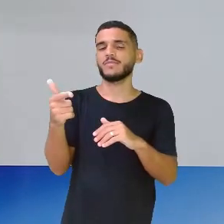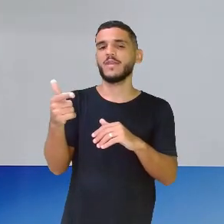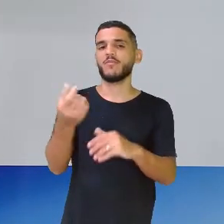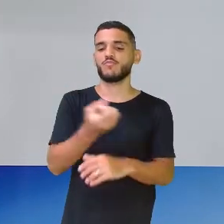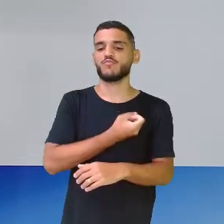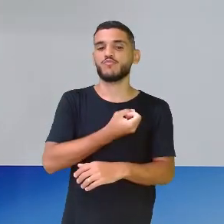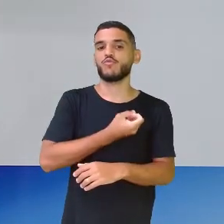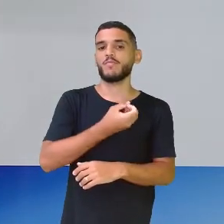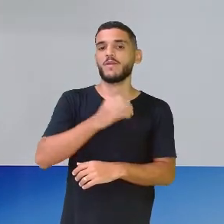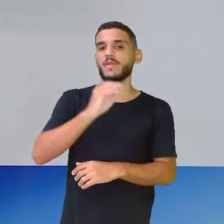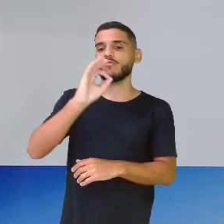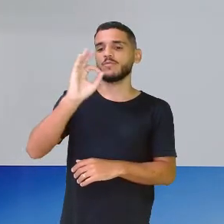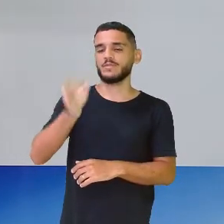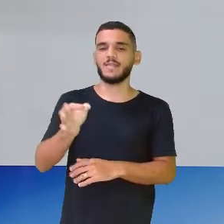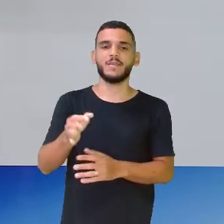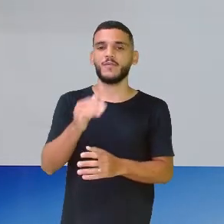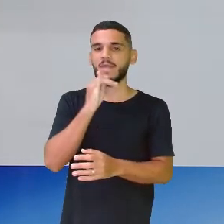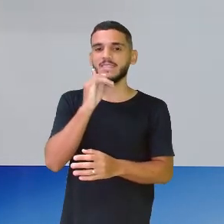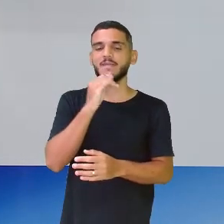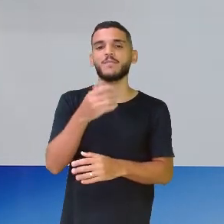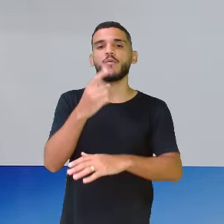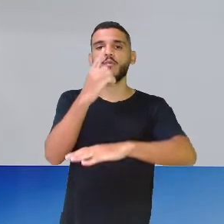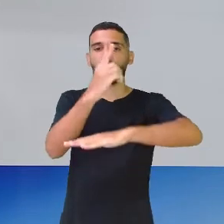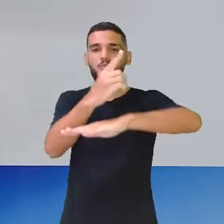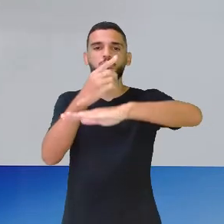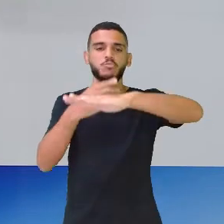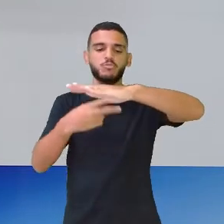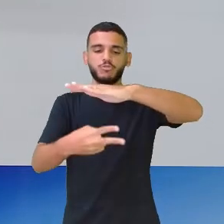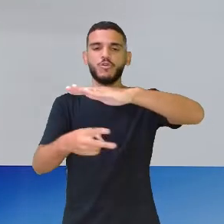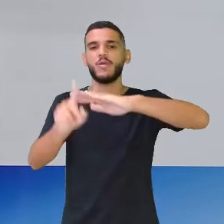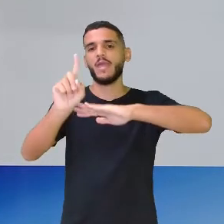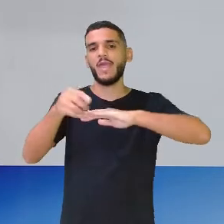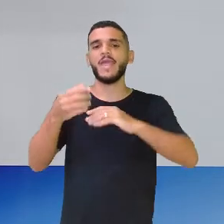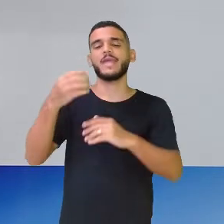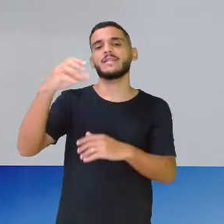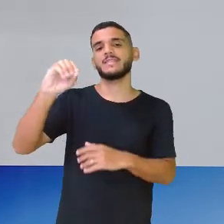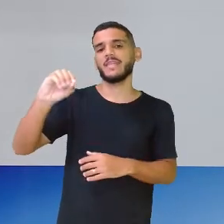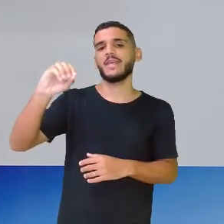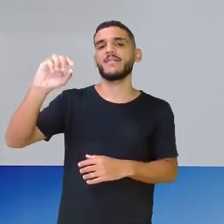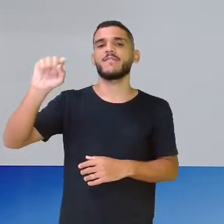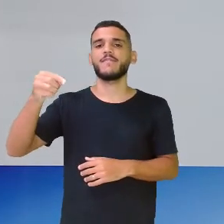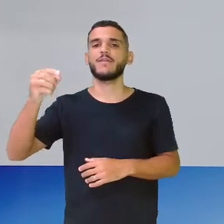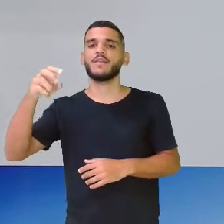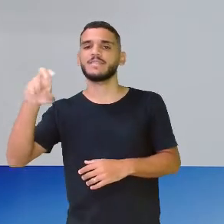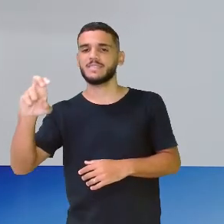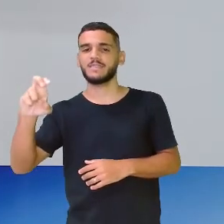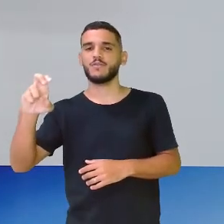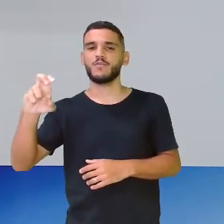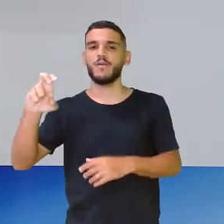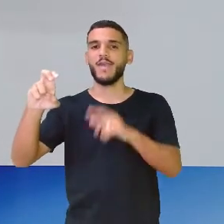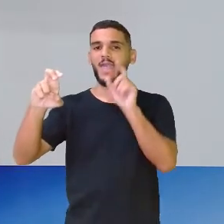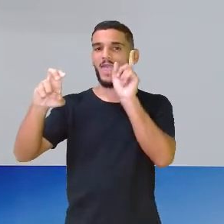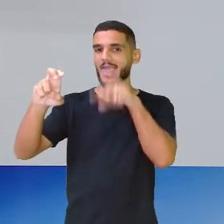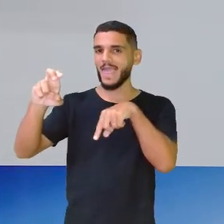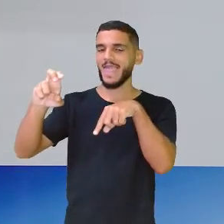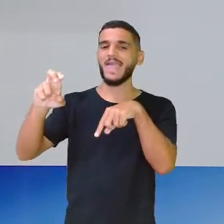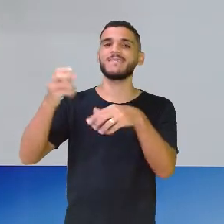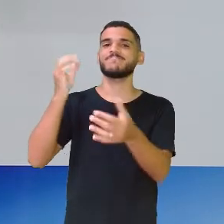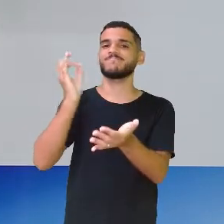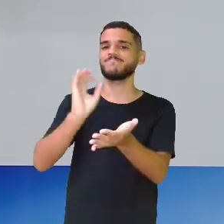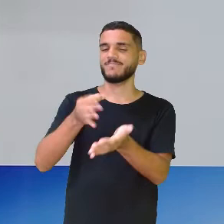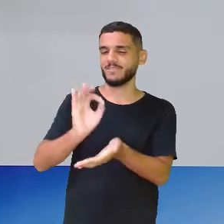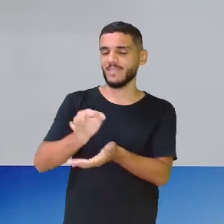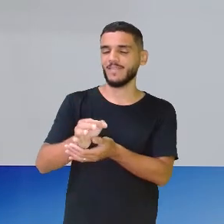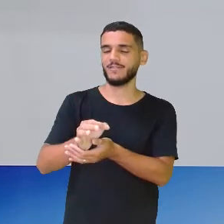decimal exato. Por isso que aqui está sendo claro. Eu posso representar o meu